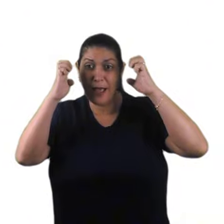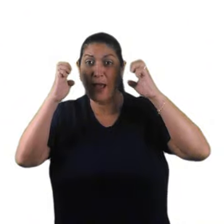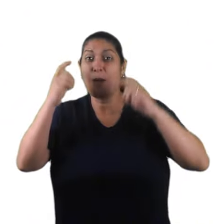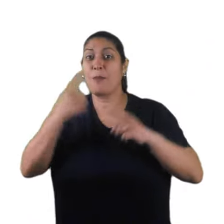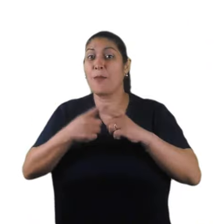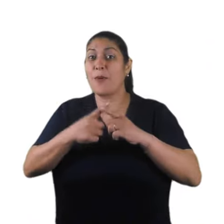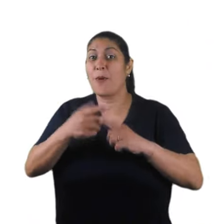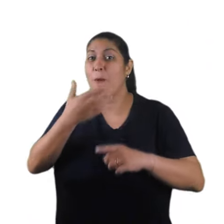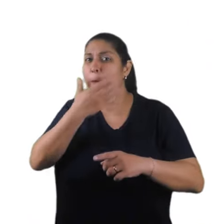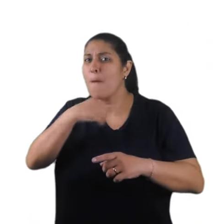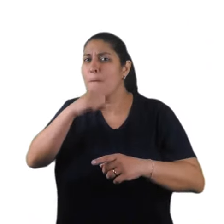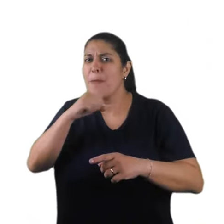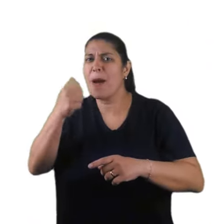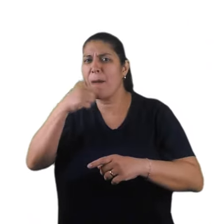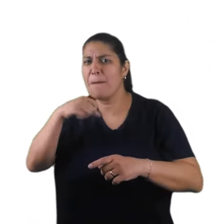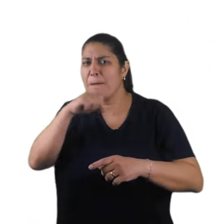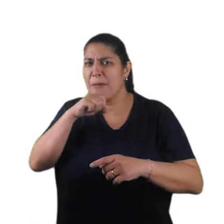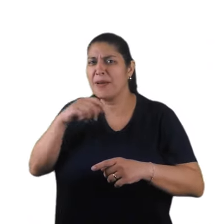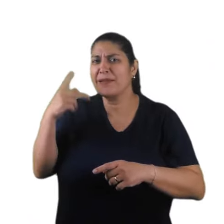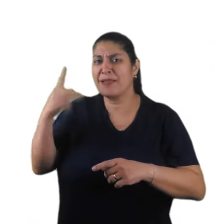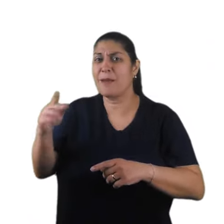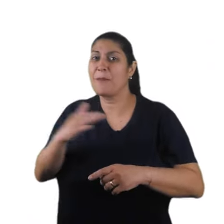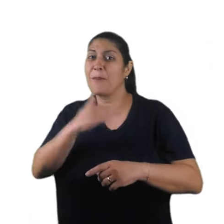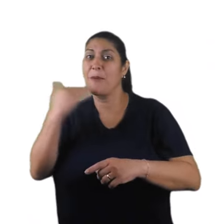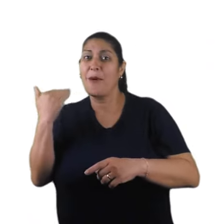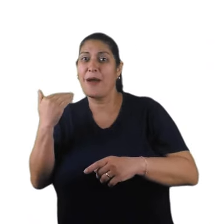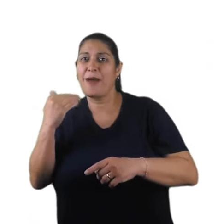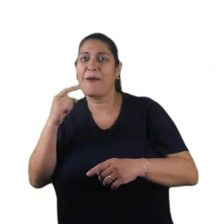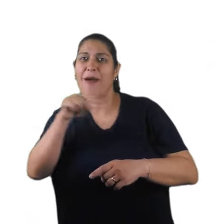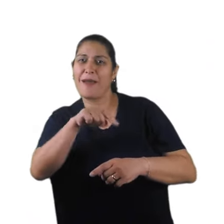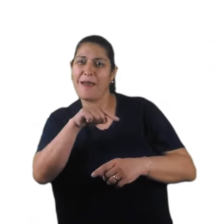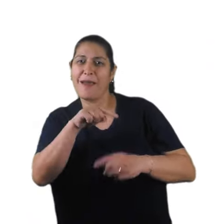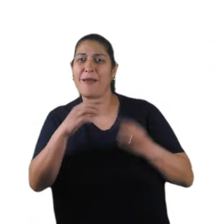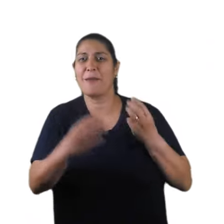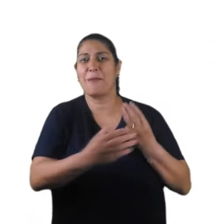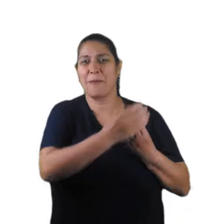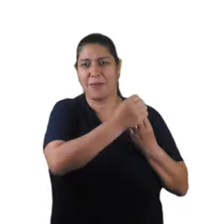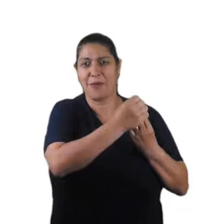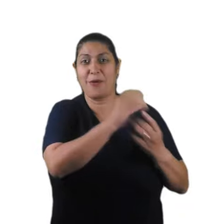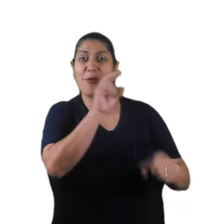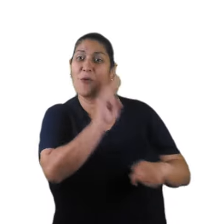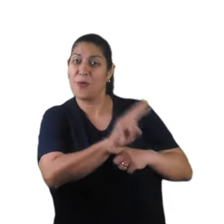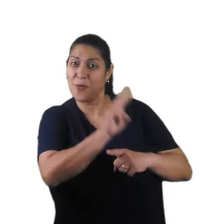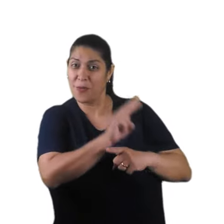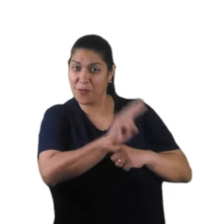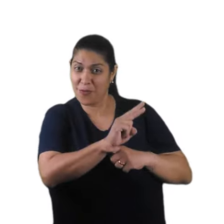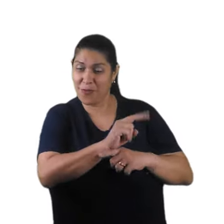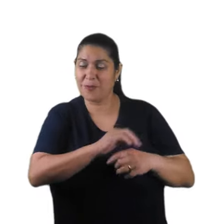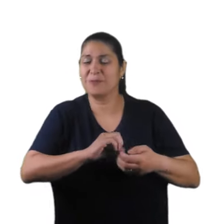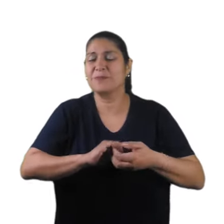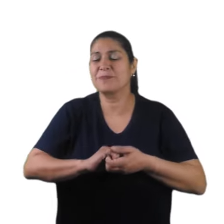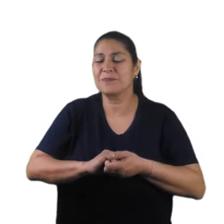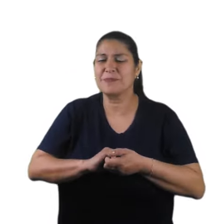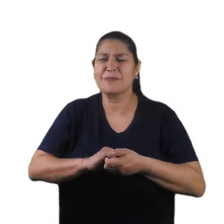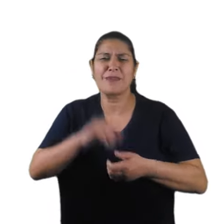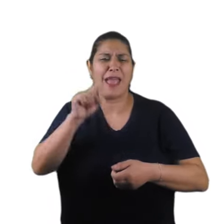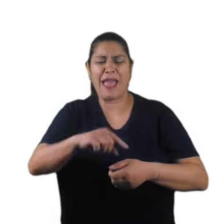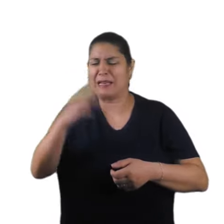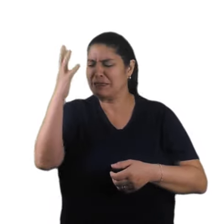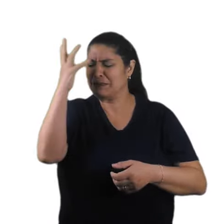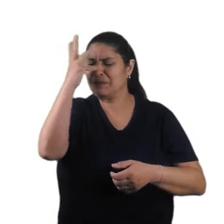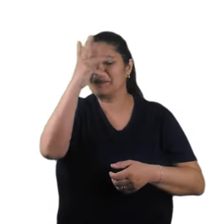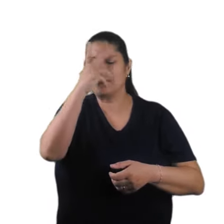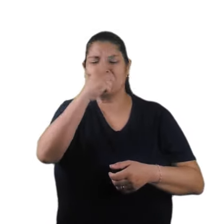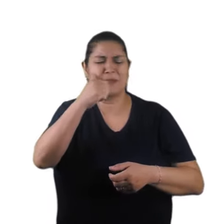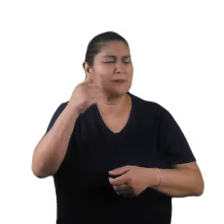como filha, pois seus pais tinham morrido. Hadassa também era chamada de Ester, e ela